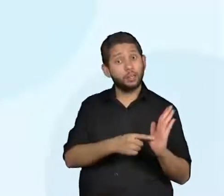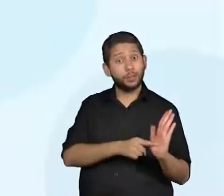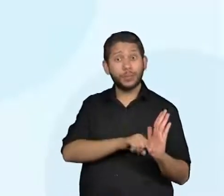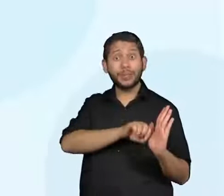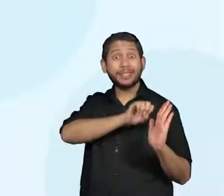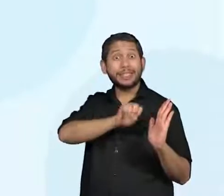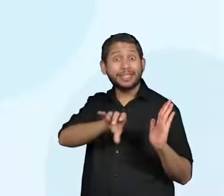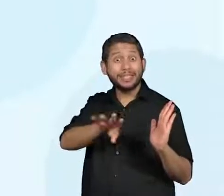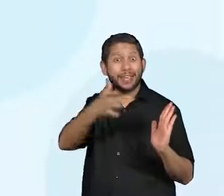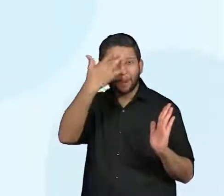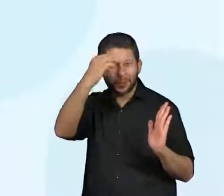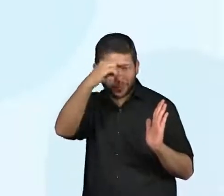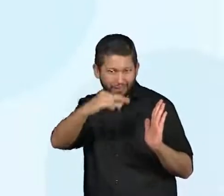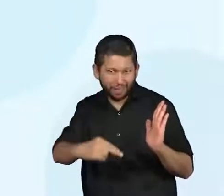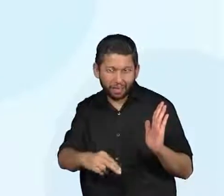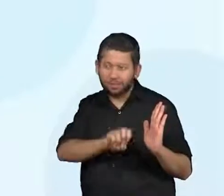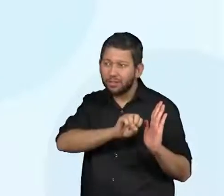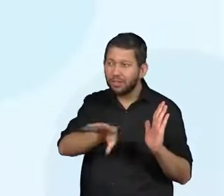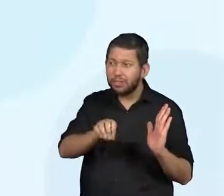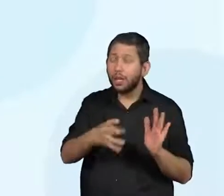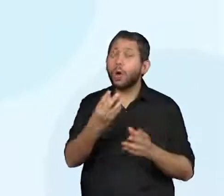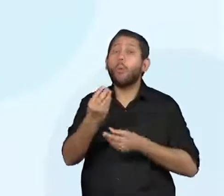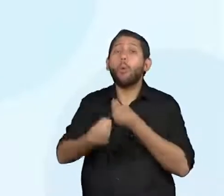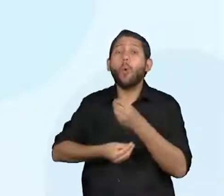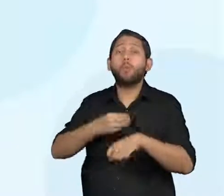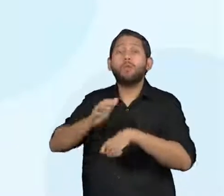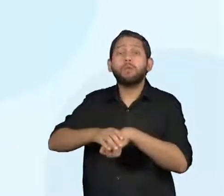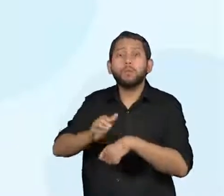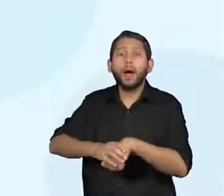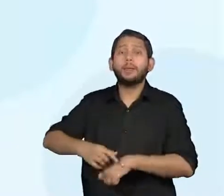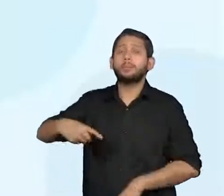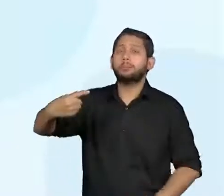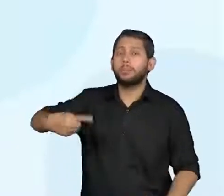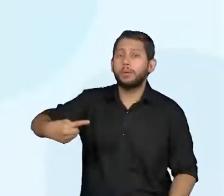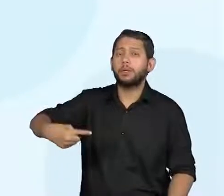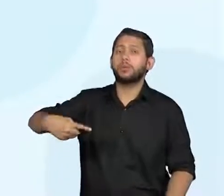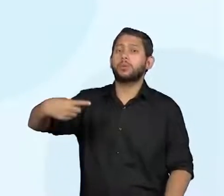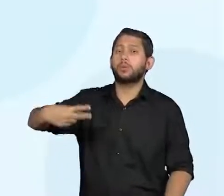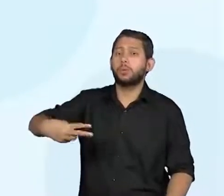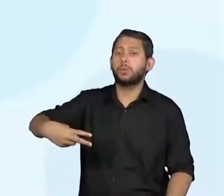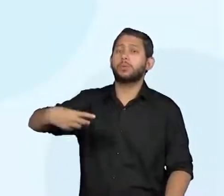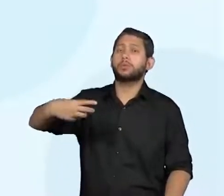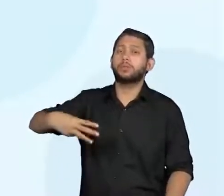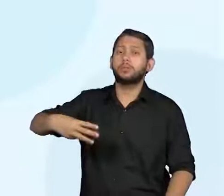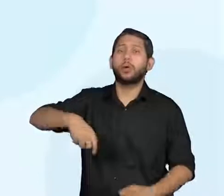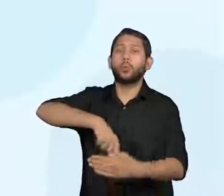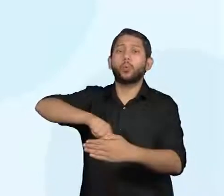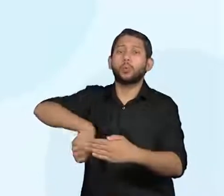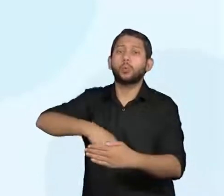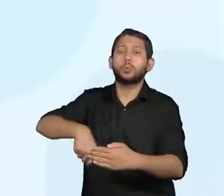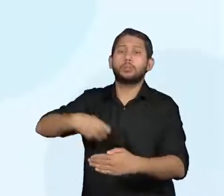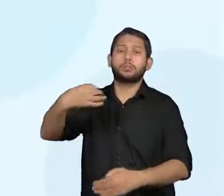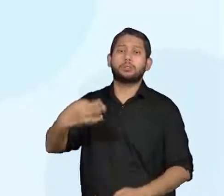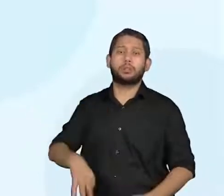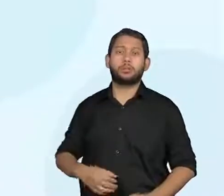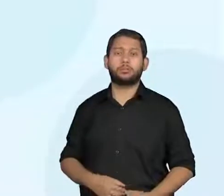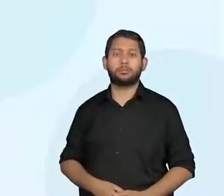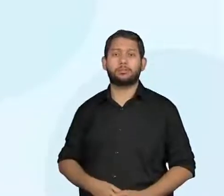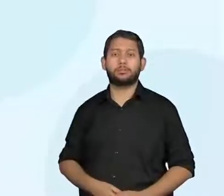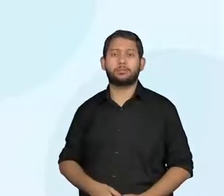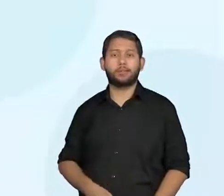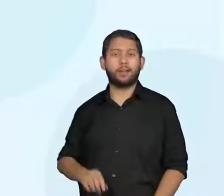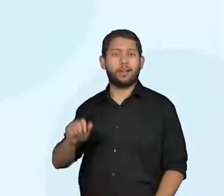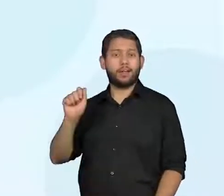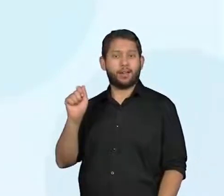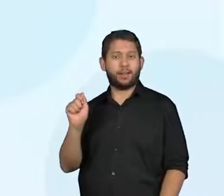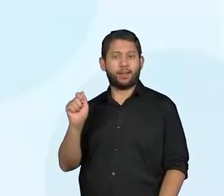leitor apresentando uma sequência de ações necessárias para a realização da receita? Olha só, então